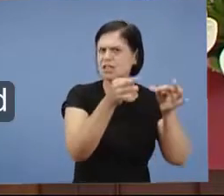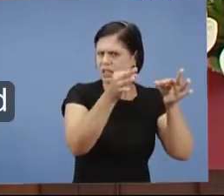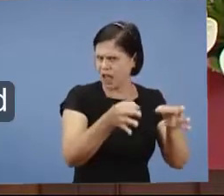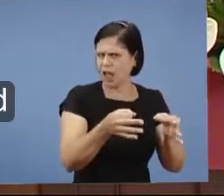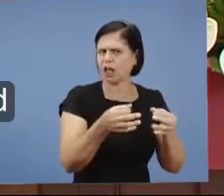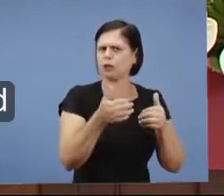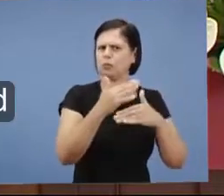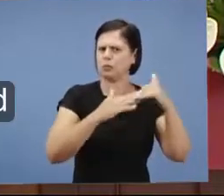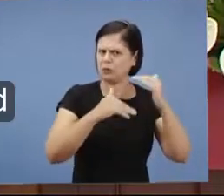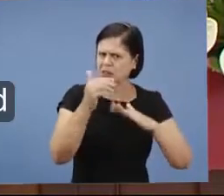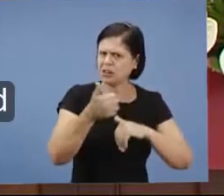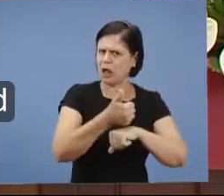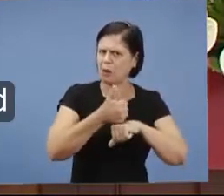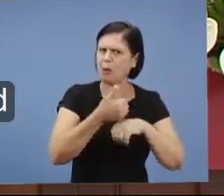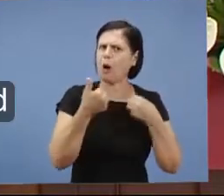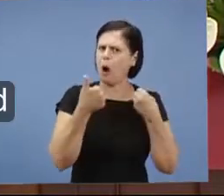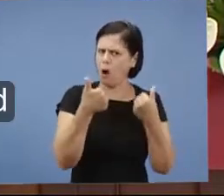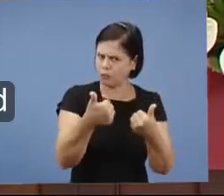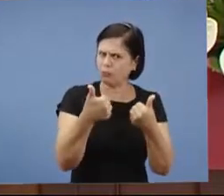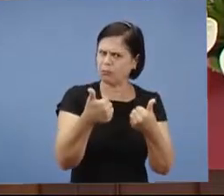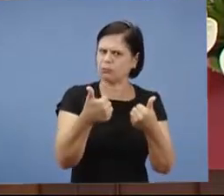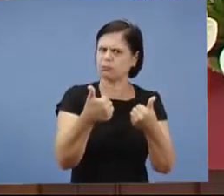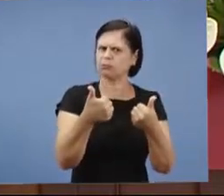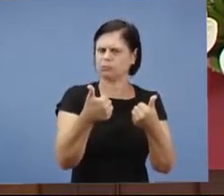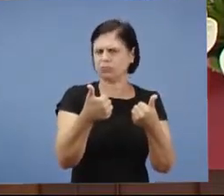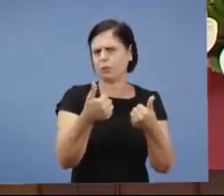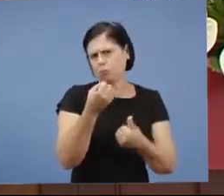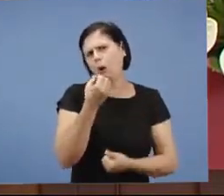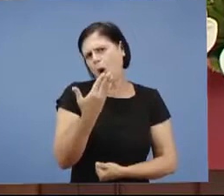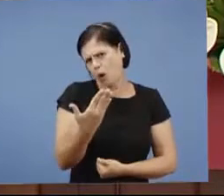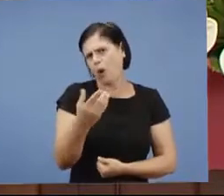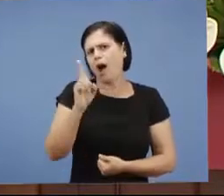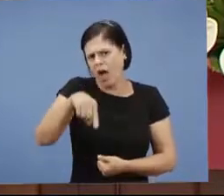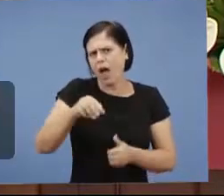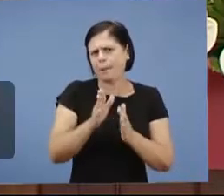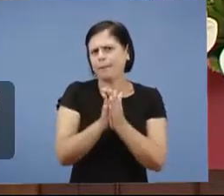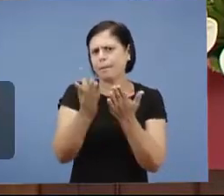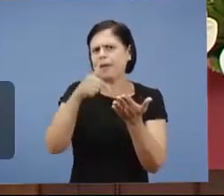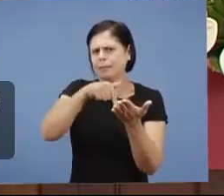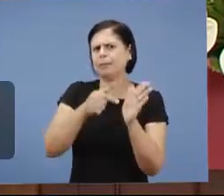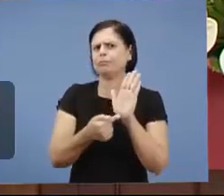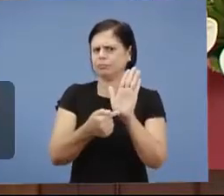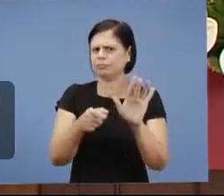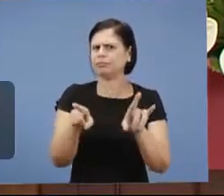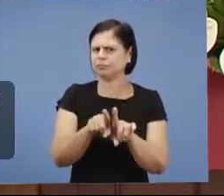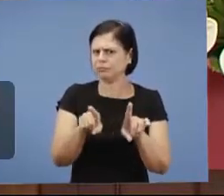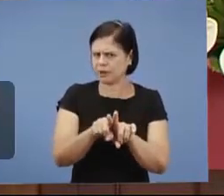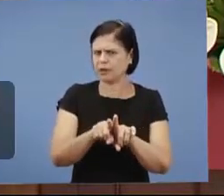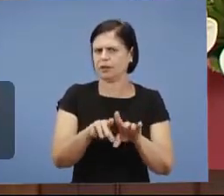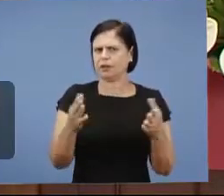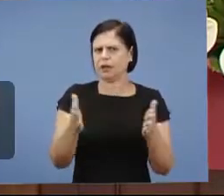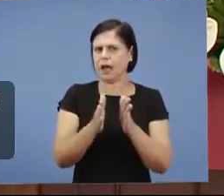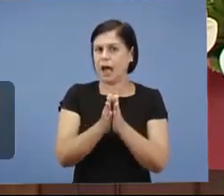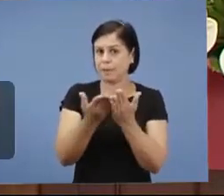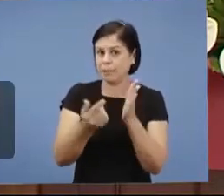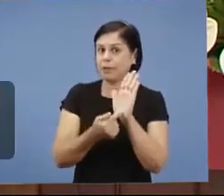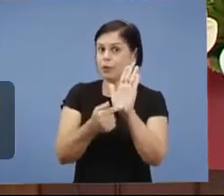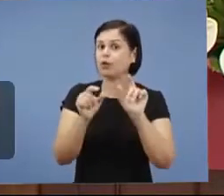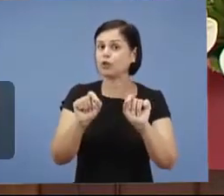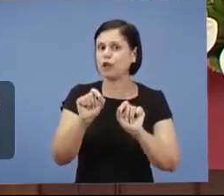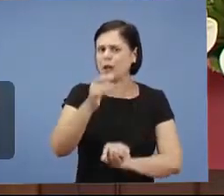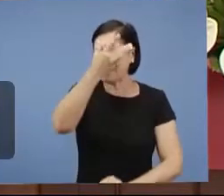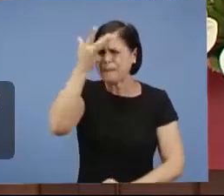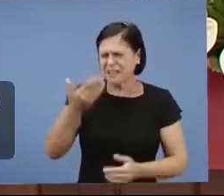que estão aqui têm sido beneficiados. E isso é bíblico. A palavra do Senhor diz assim: nunca vi o